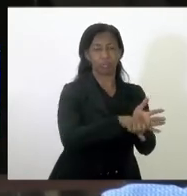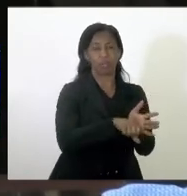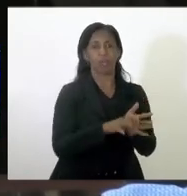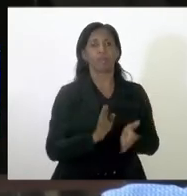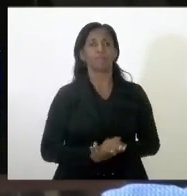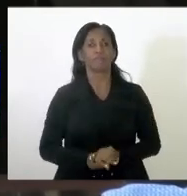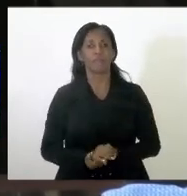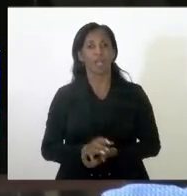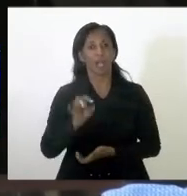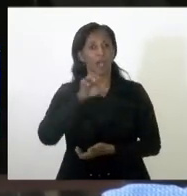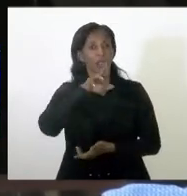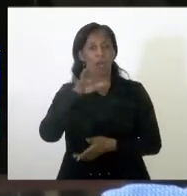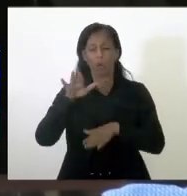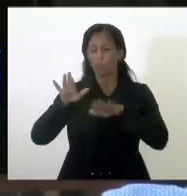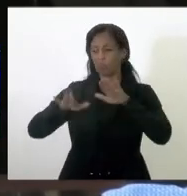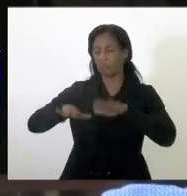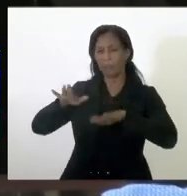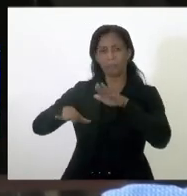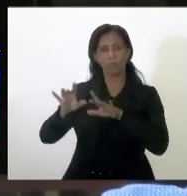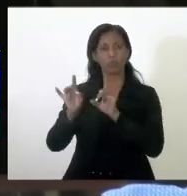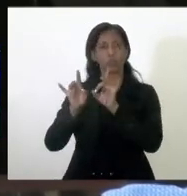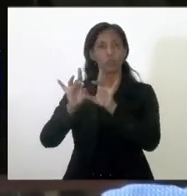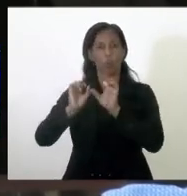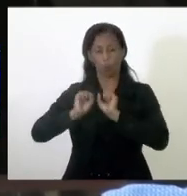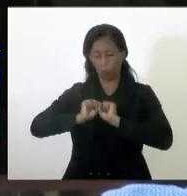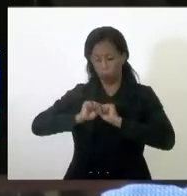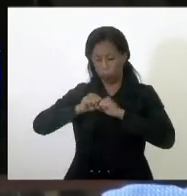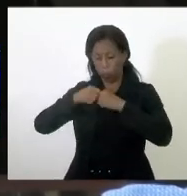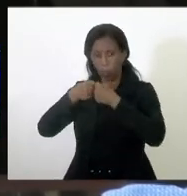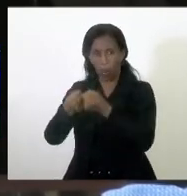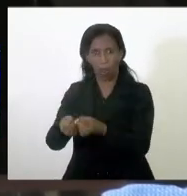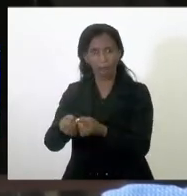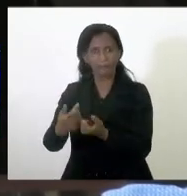depende só e somente de esforço fiscal.